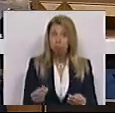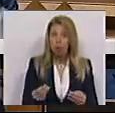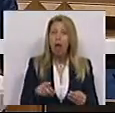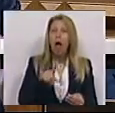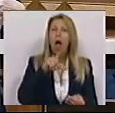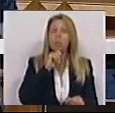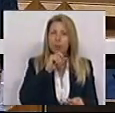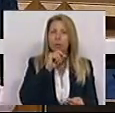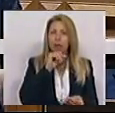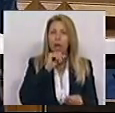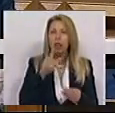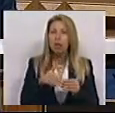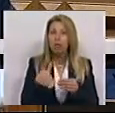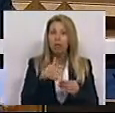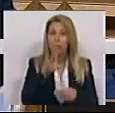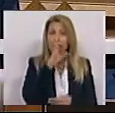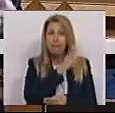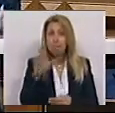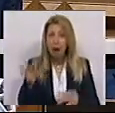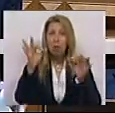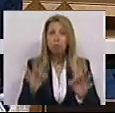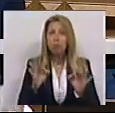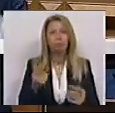e dele ser aplicável são muito poucas.